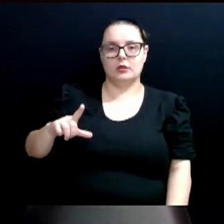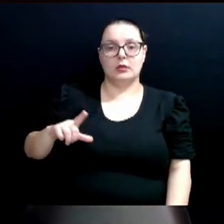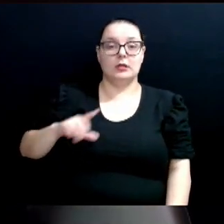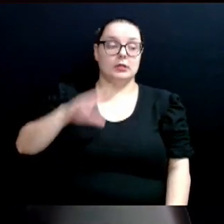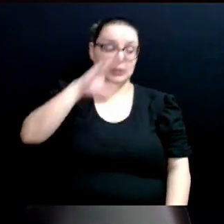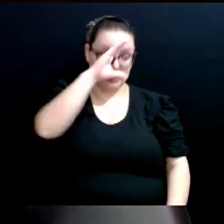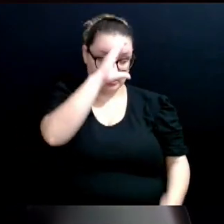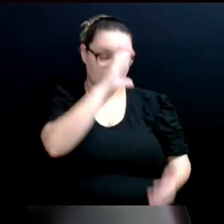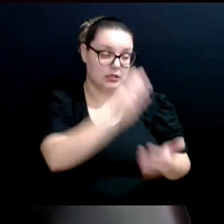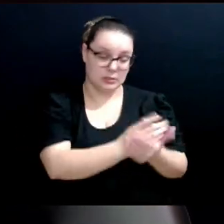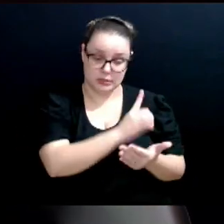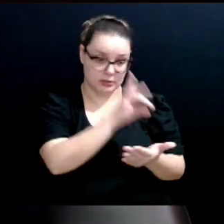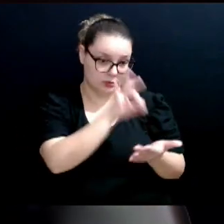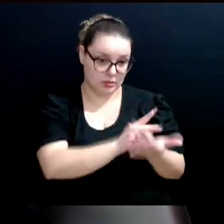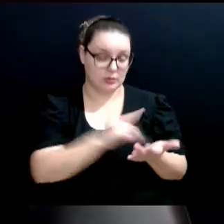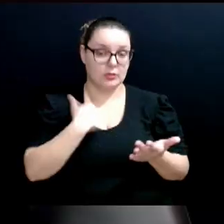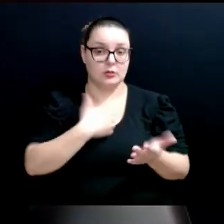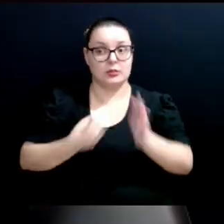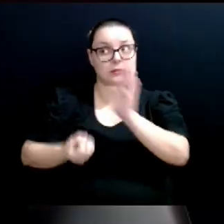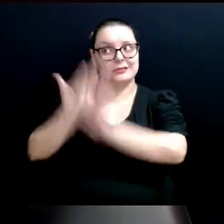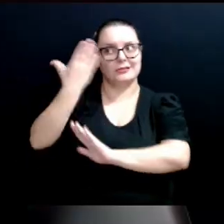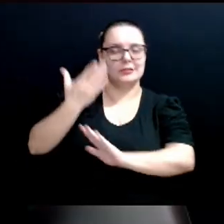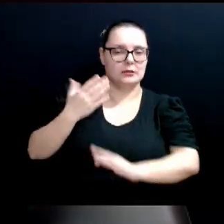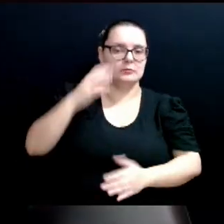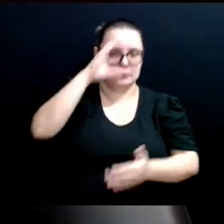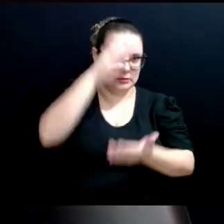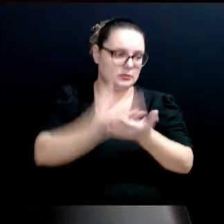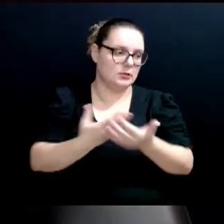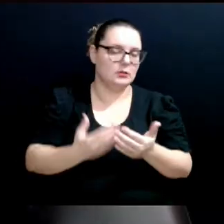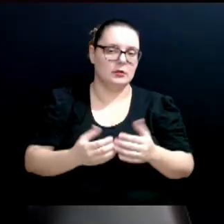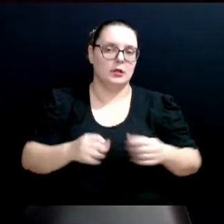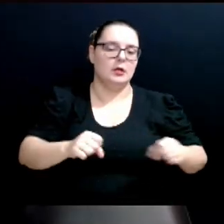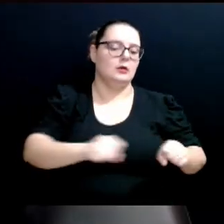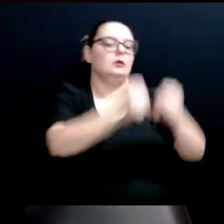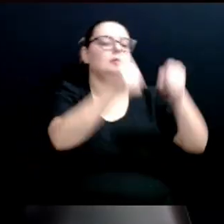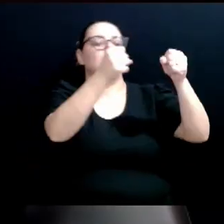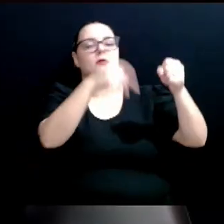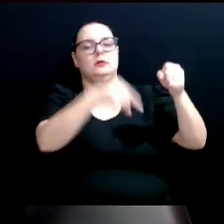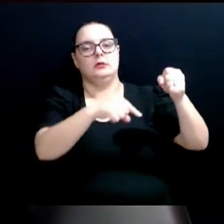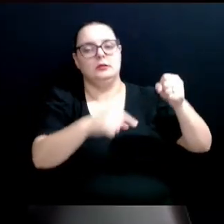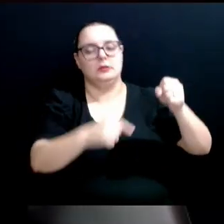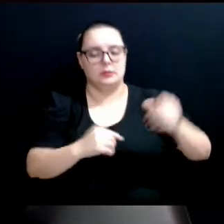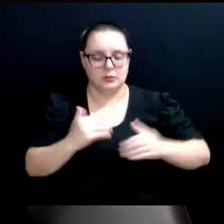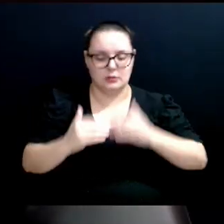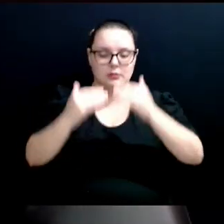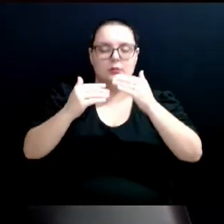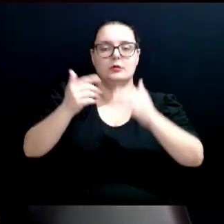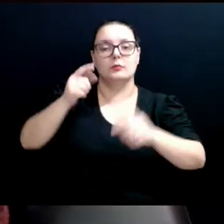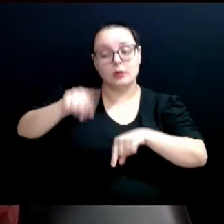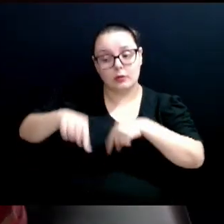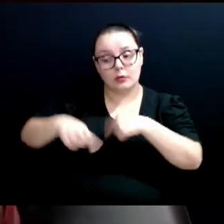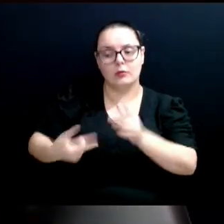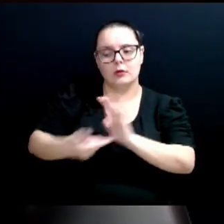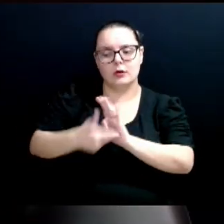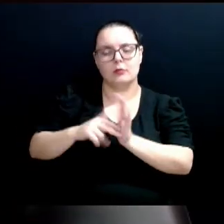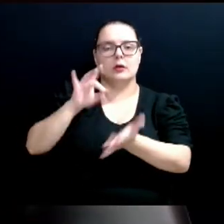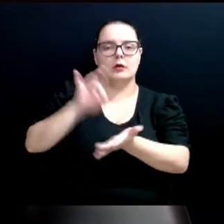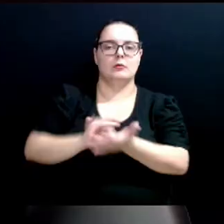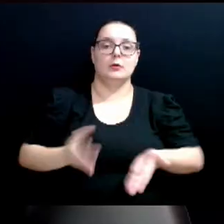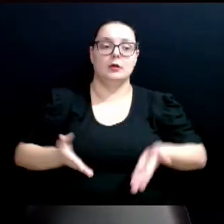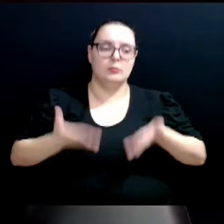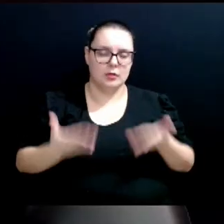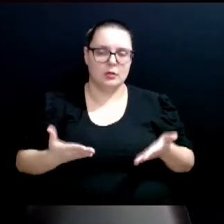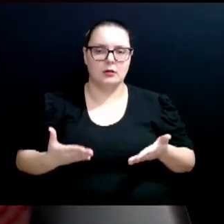criamos. Nós conseguimos desconstruir e ressignificar isso para ter uma vida mais leve. Por mais que eu tenha uma demanda gigantesca